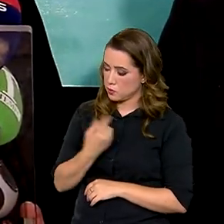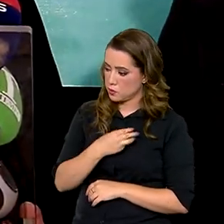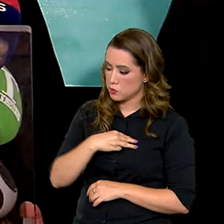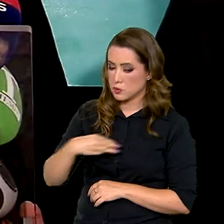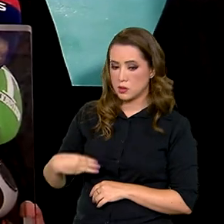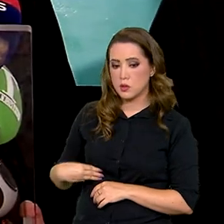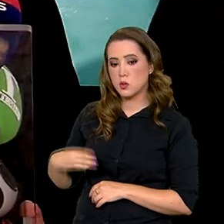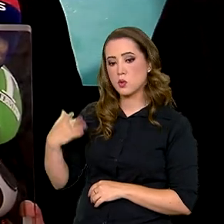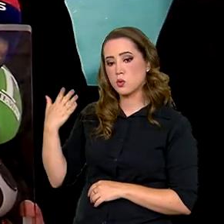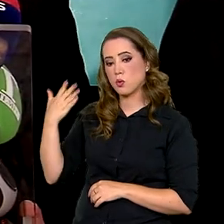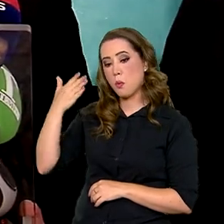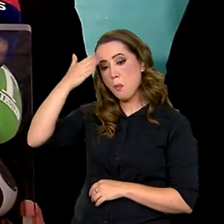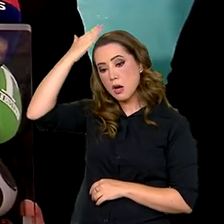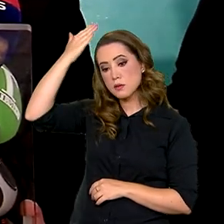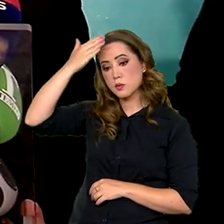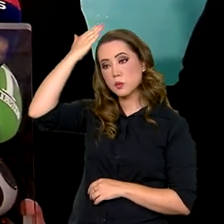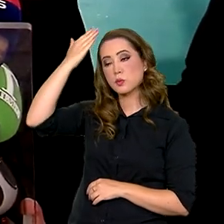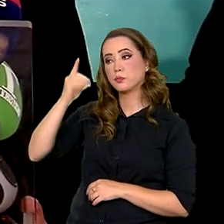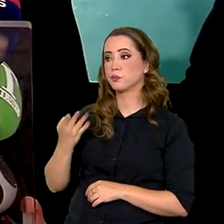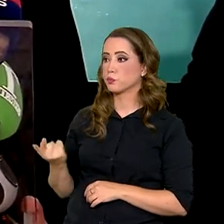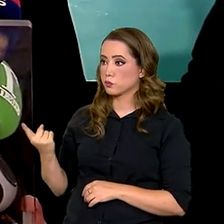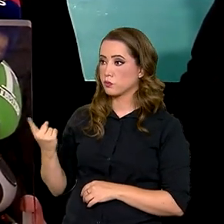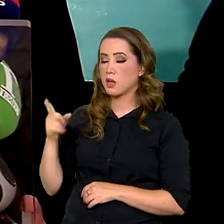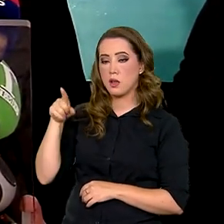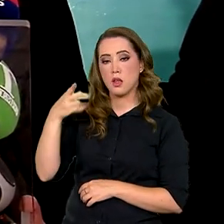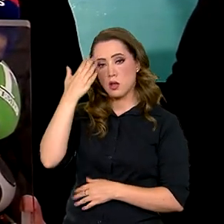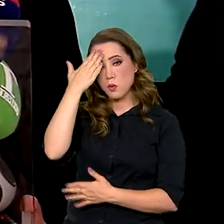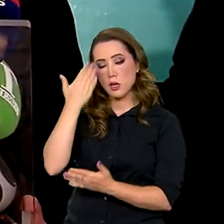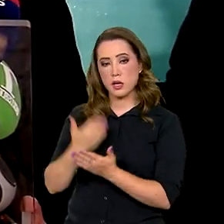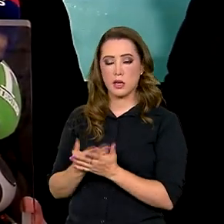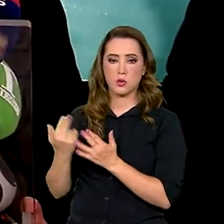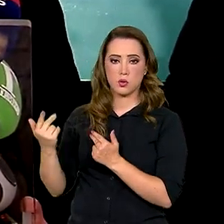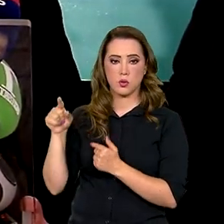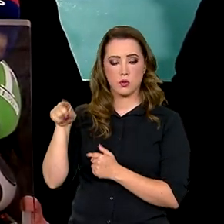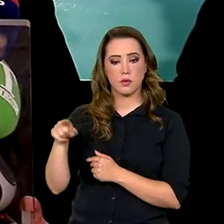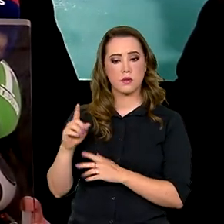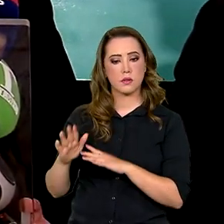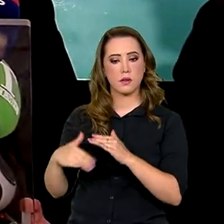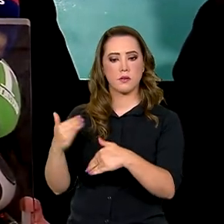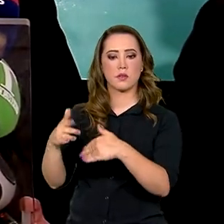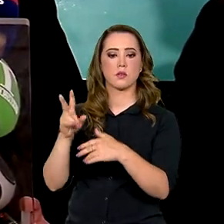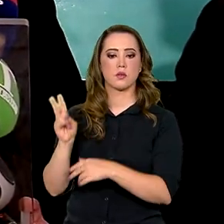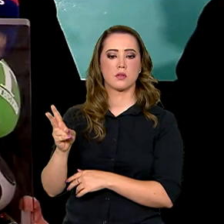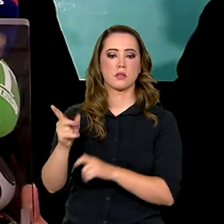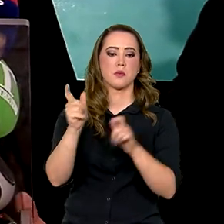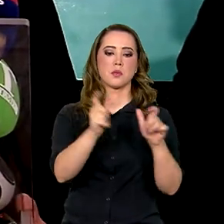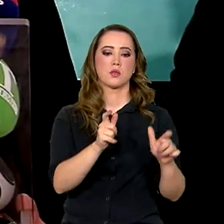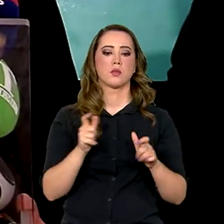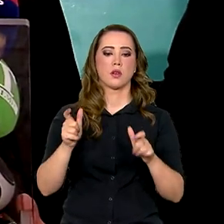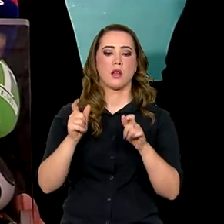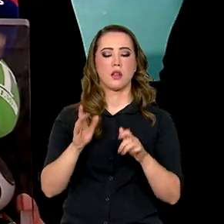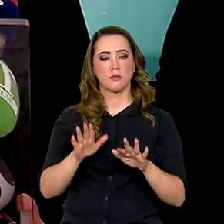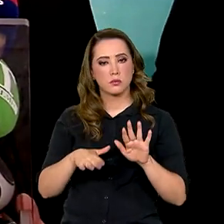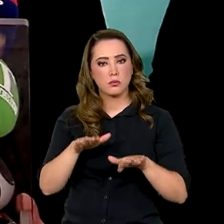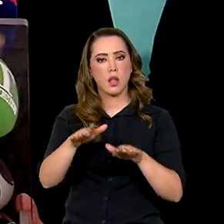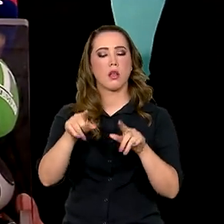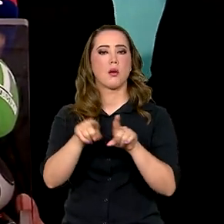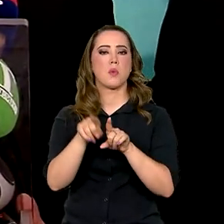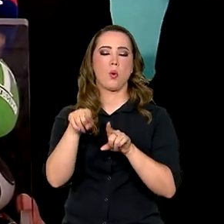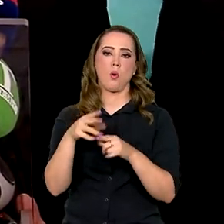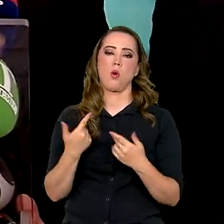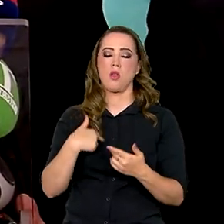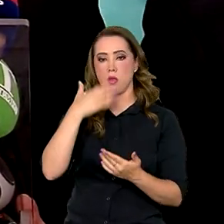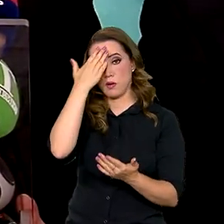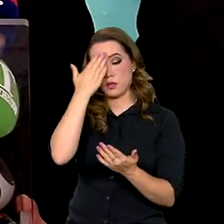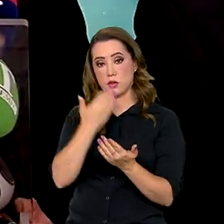Márcio França não tem a mínima a sombra de dúvidas da mesma forma que fez e avançou por onde passou não será diferente também a frente do Ministério